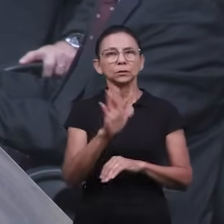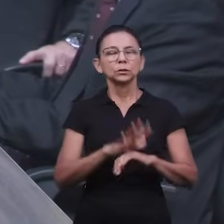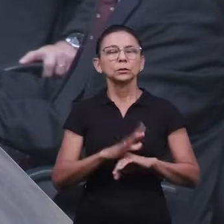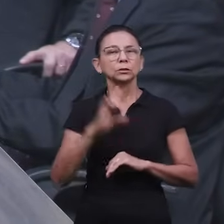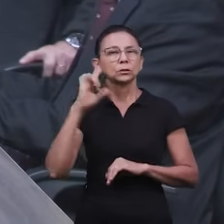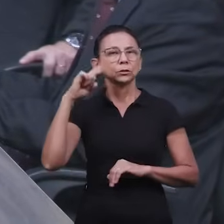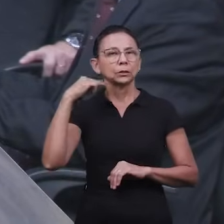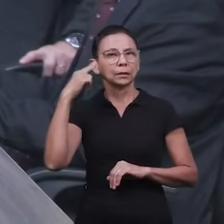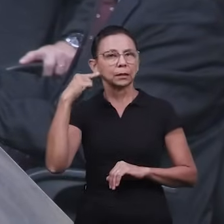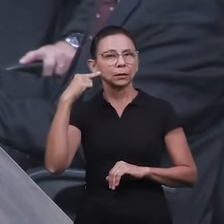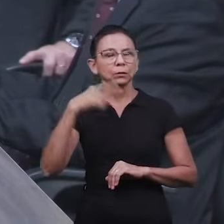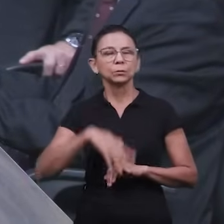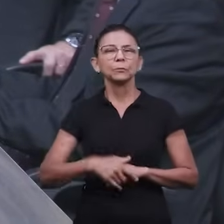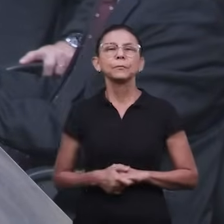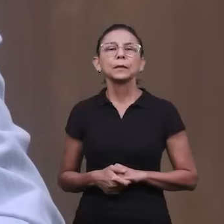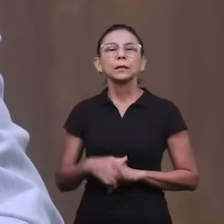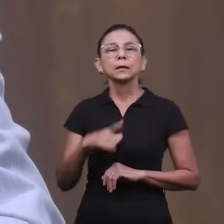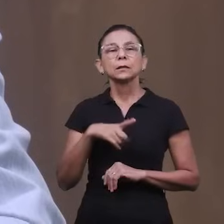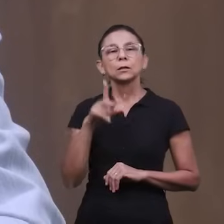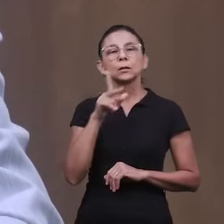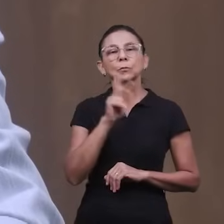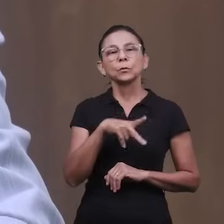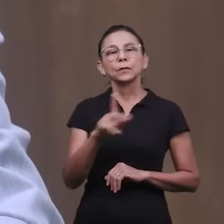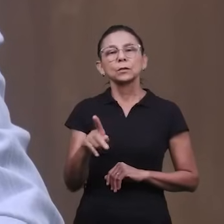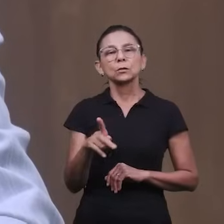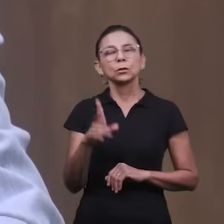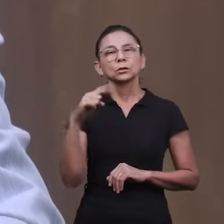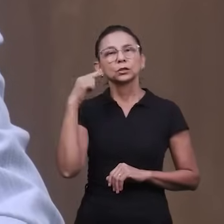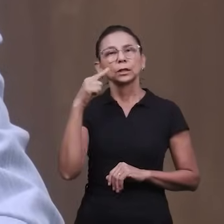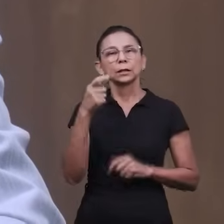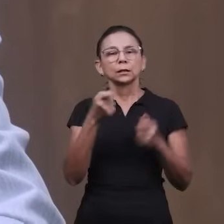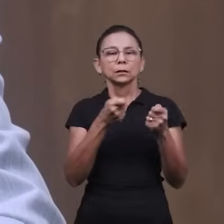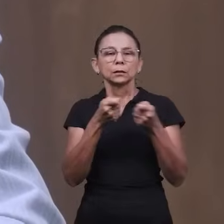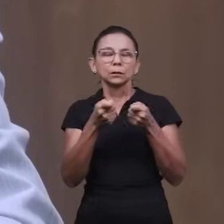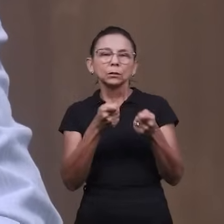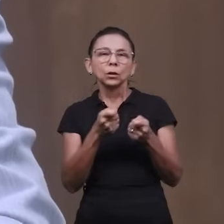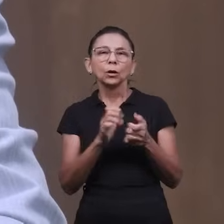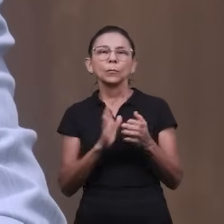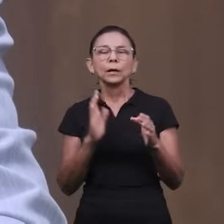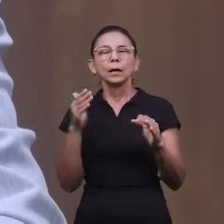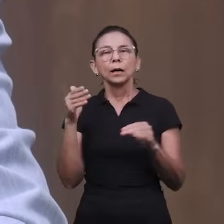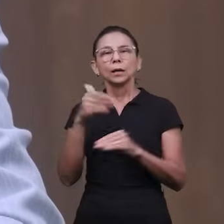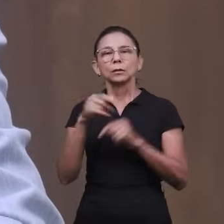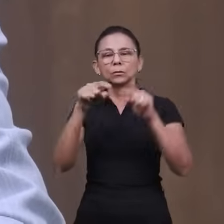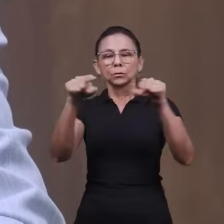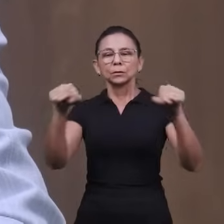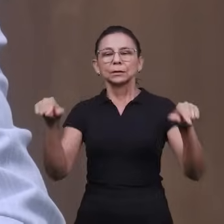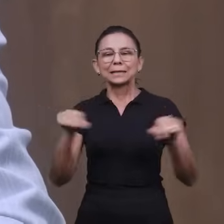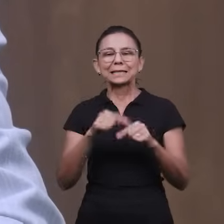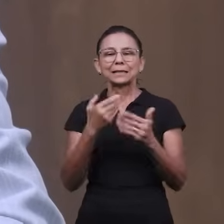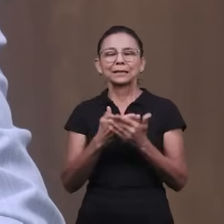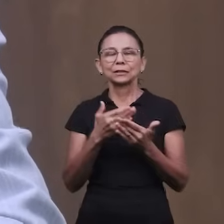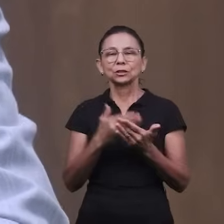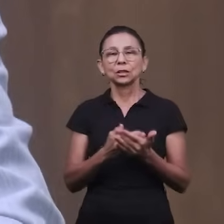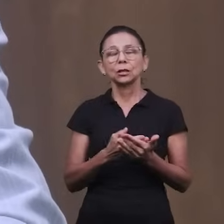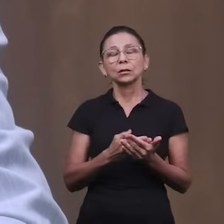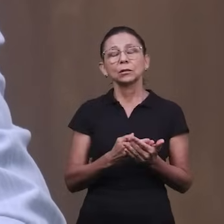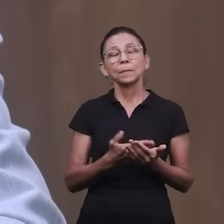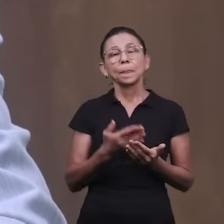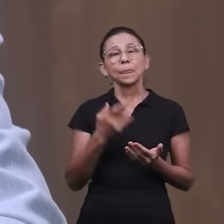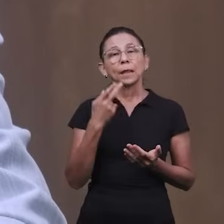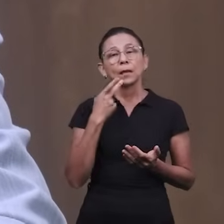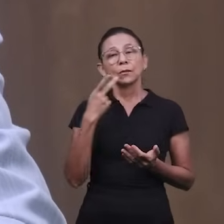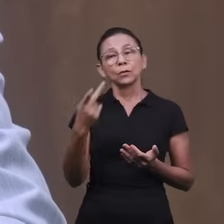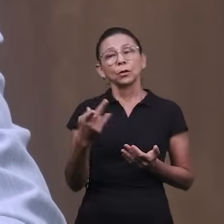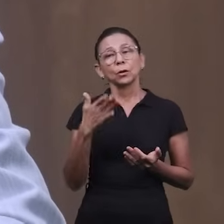o professor de Direito Econômico chegou um dia na sala de aula e fez um comentário que o pai dele estava muito debilitado e internado no